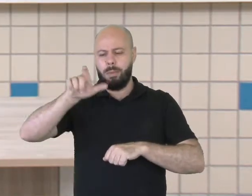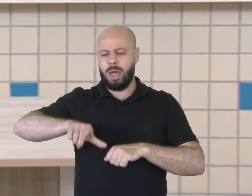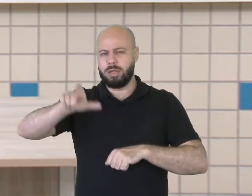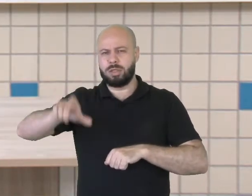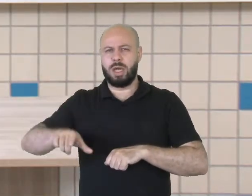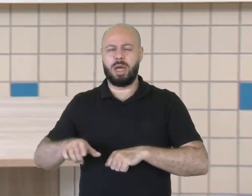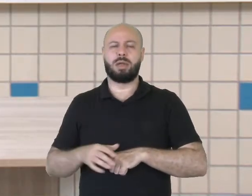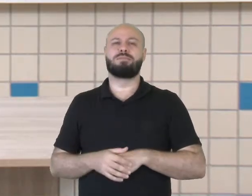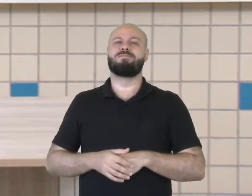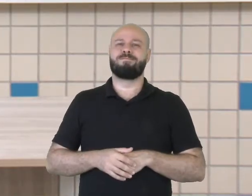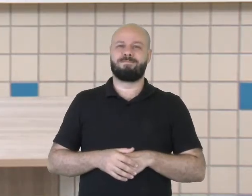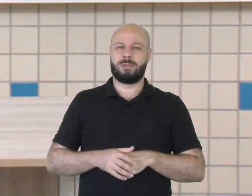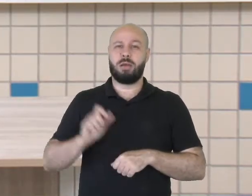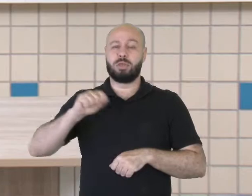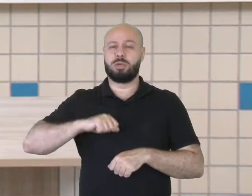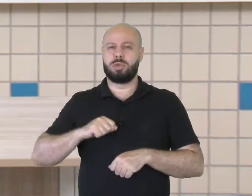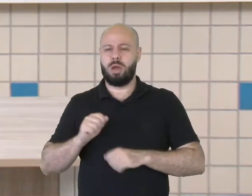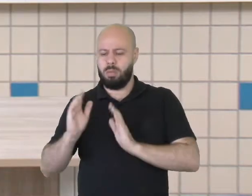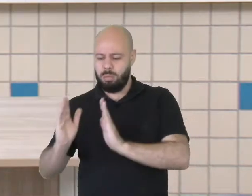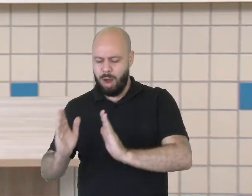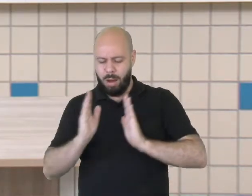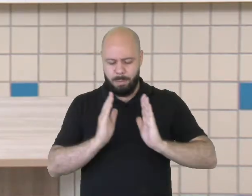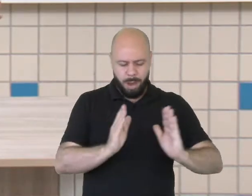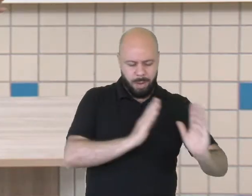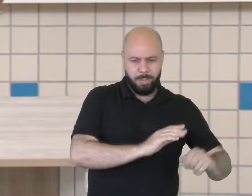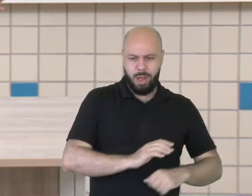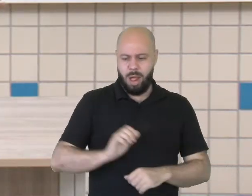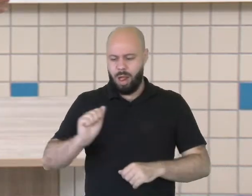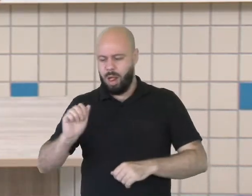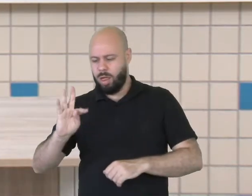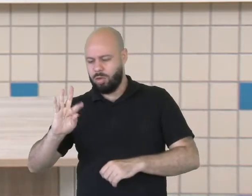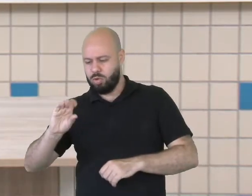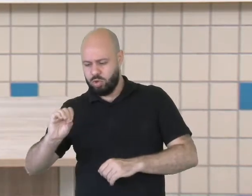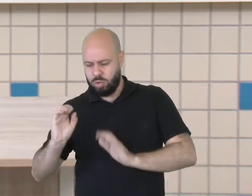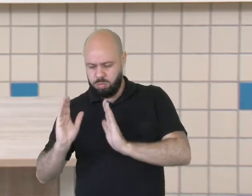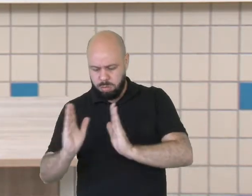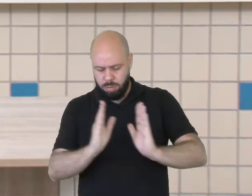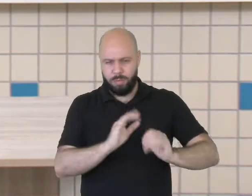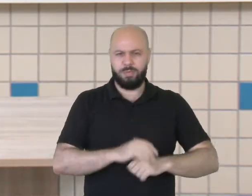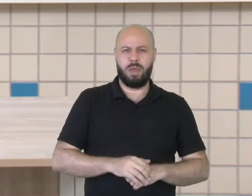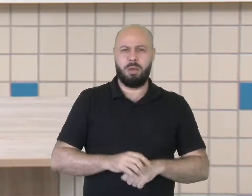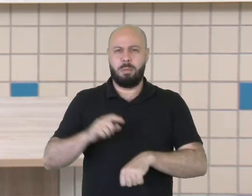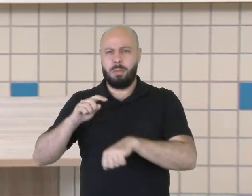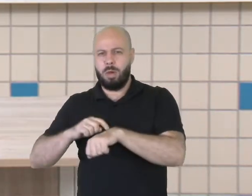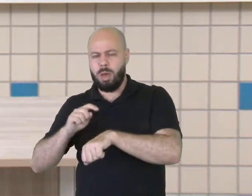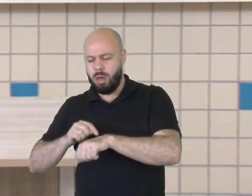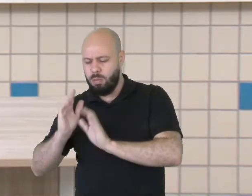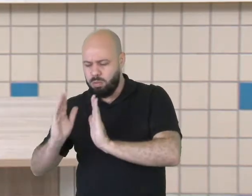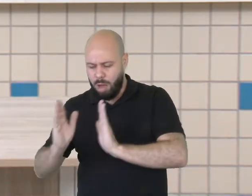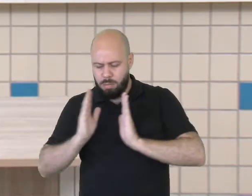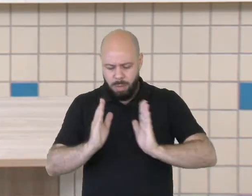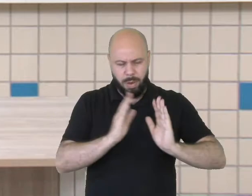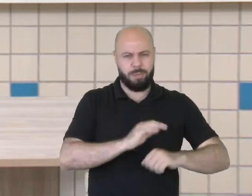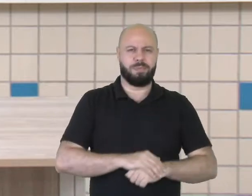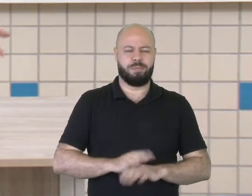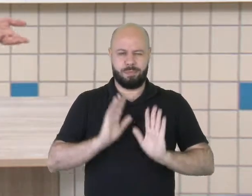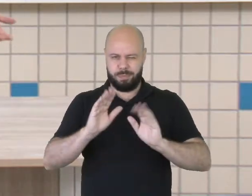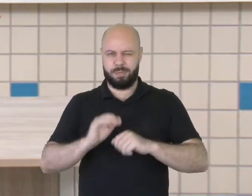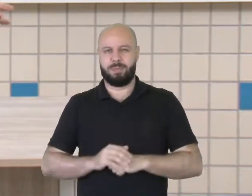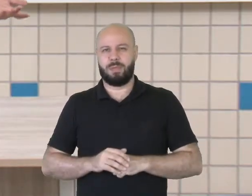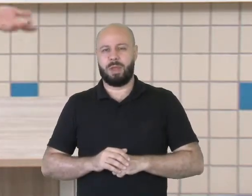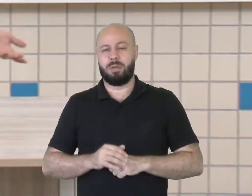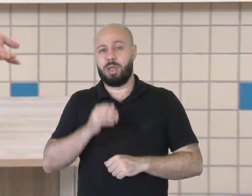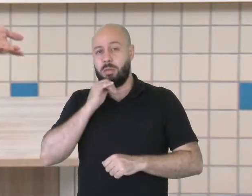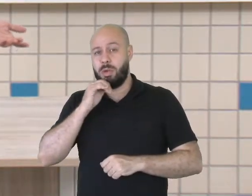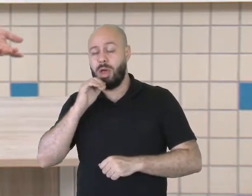estar dividido em atos, que representam os diversos momentos da ação. Por exemplo, a mudança